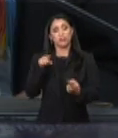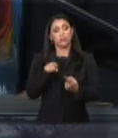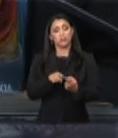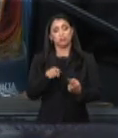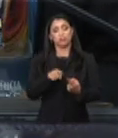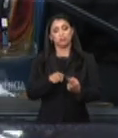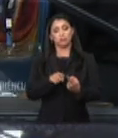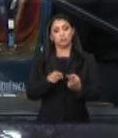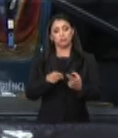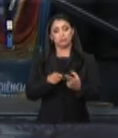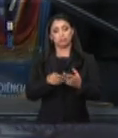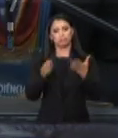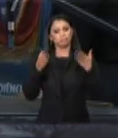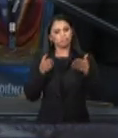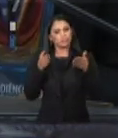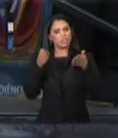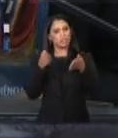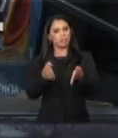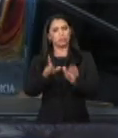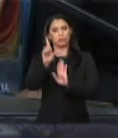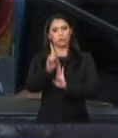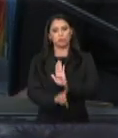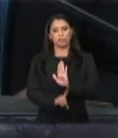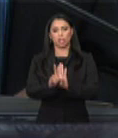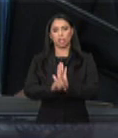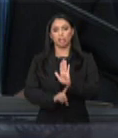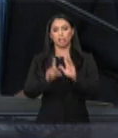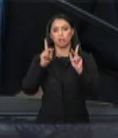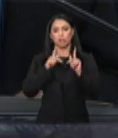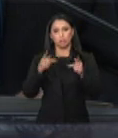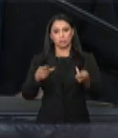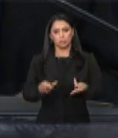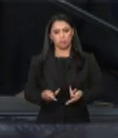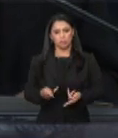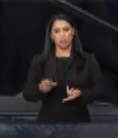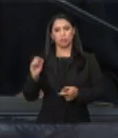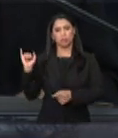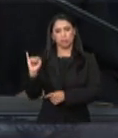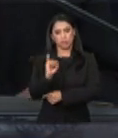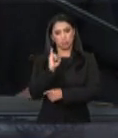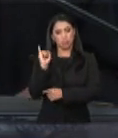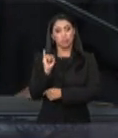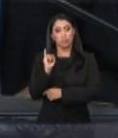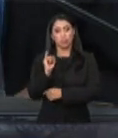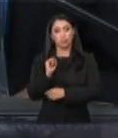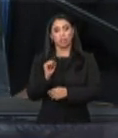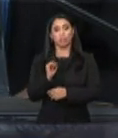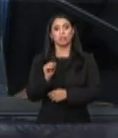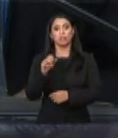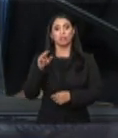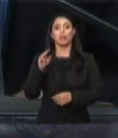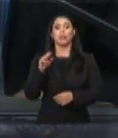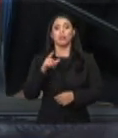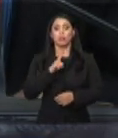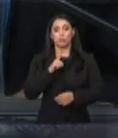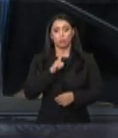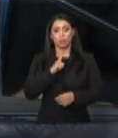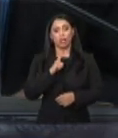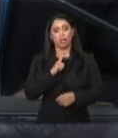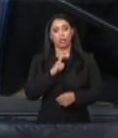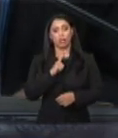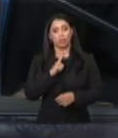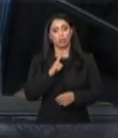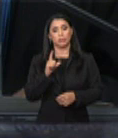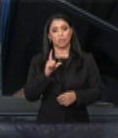um olhar atento aos direitos fundamentais e humanos este ministério através da Secretaria Nacional de Proteção Global